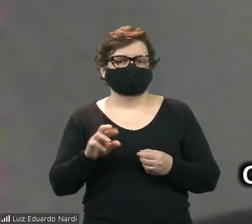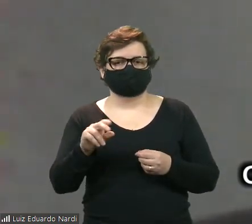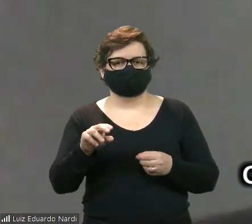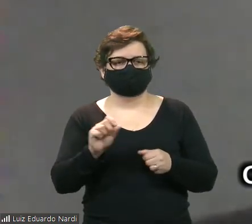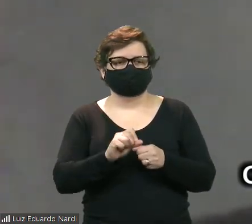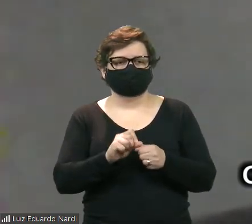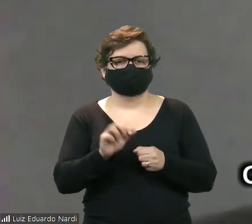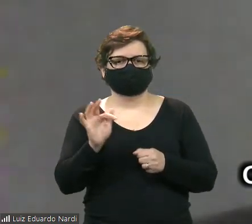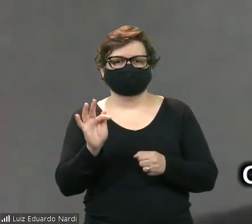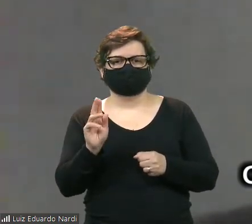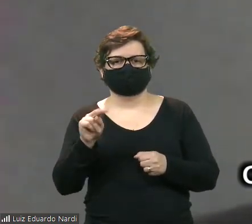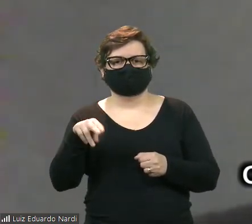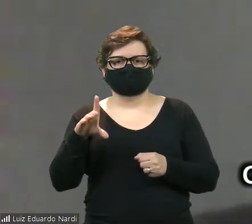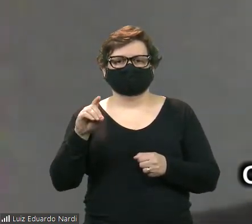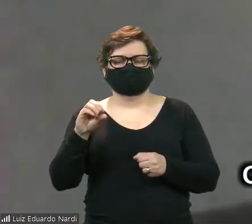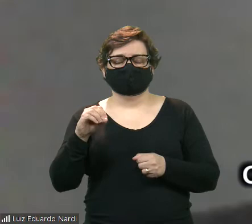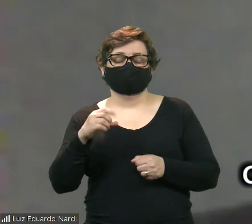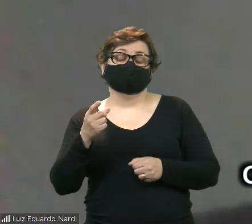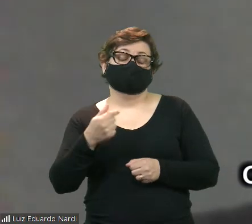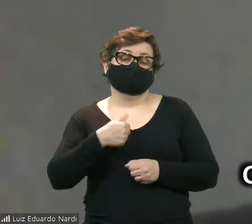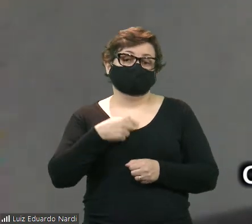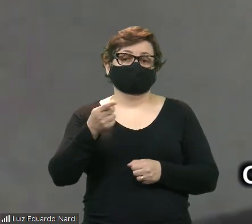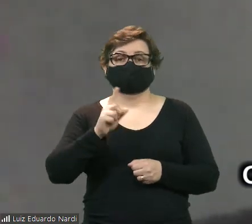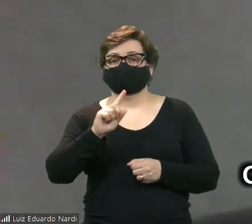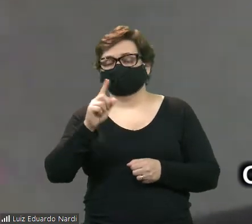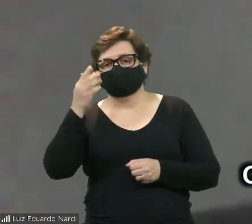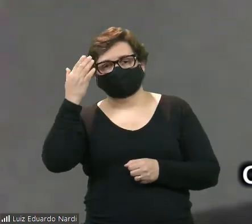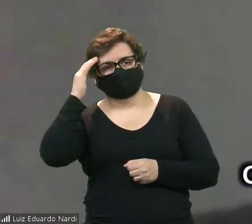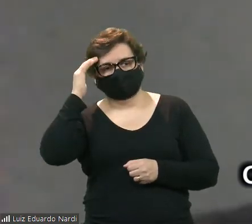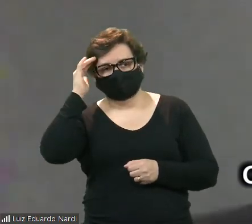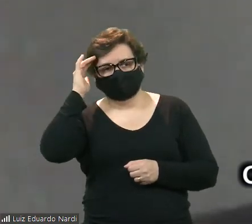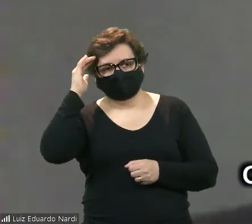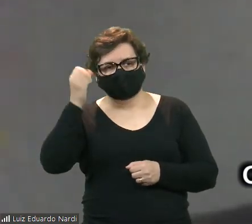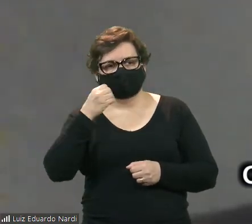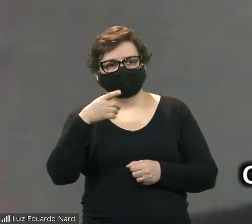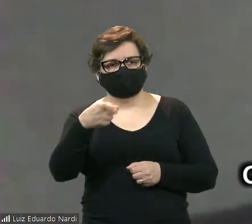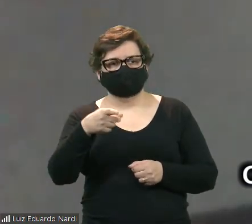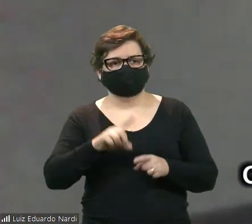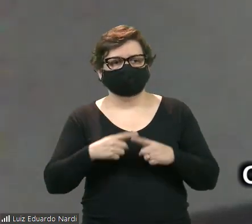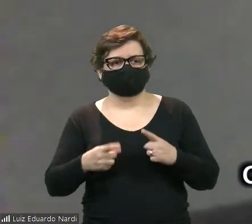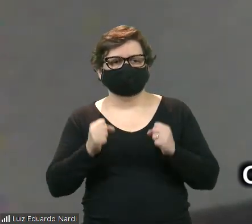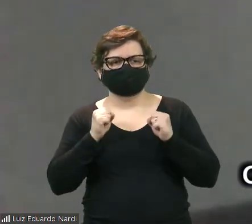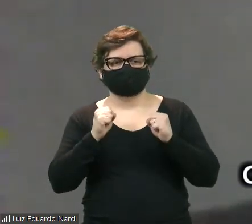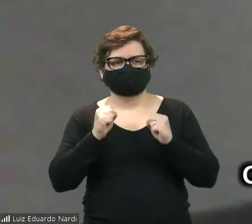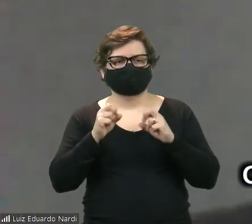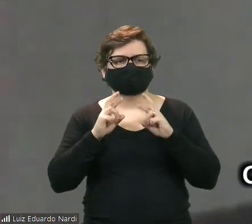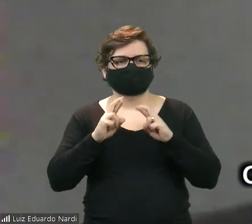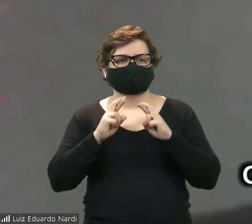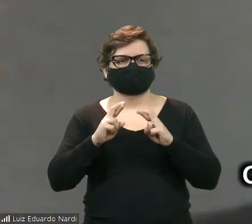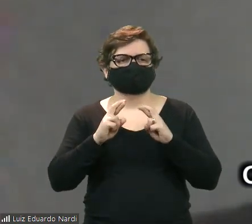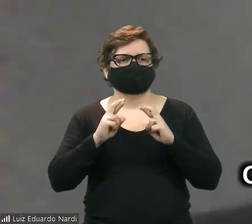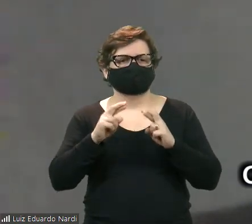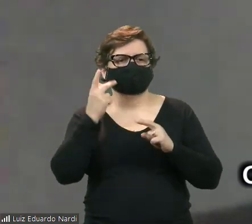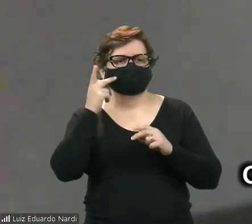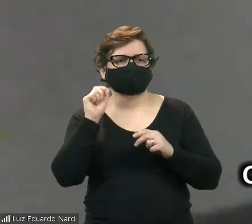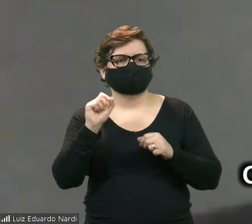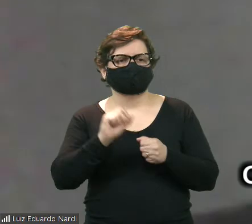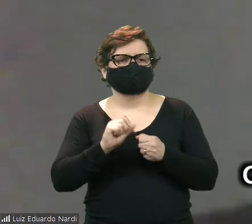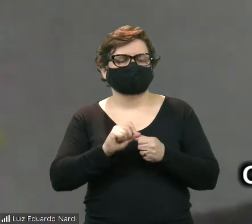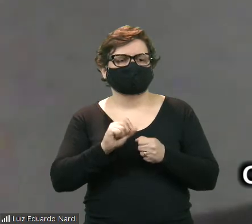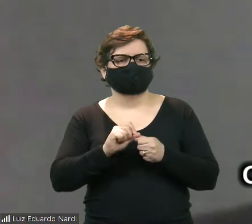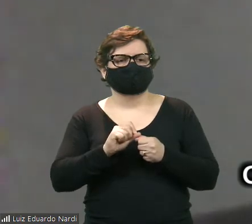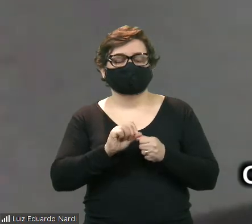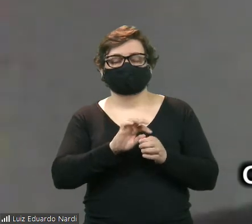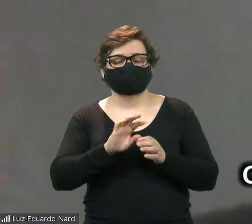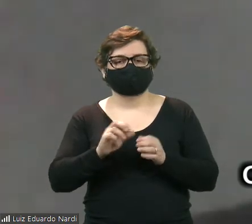recursos nisso. Eu não entendo bem essa questão, mas vamos torcer para que haja transparência,